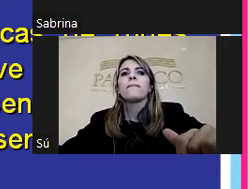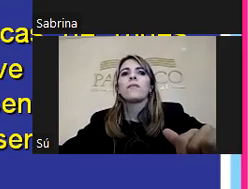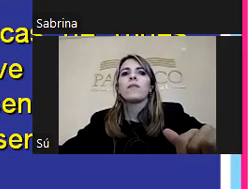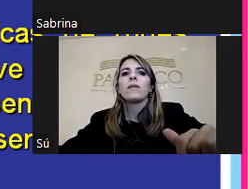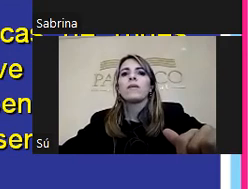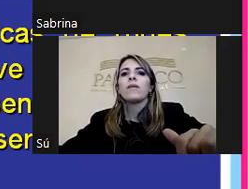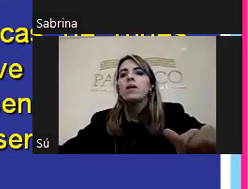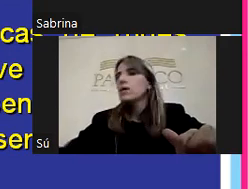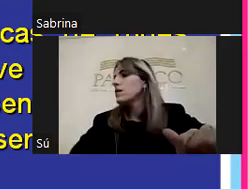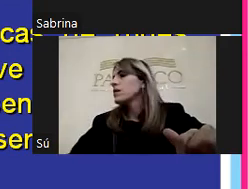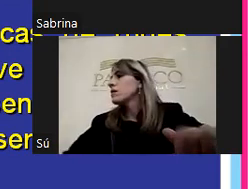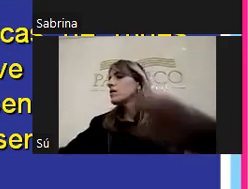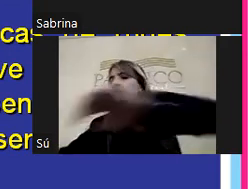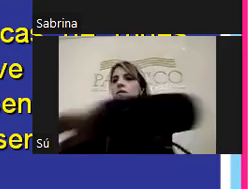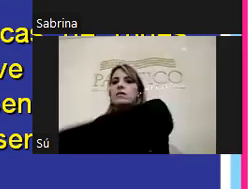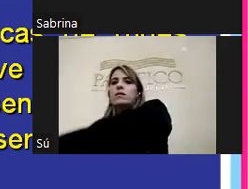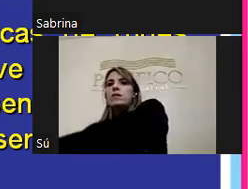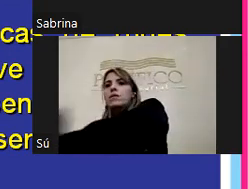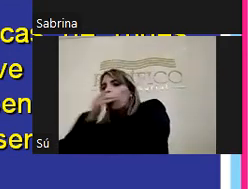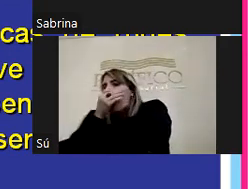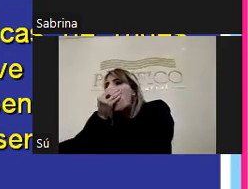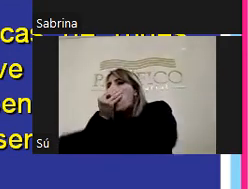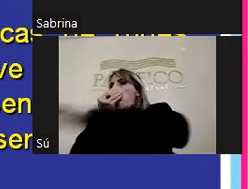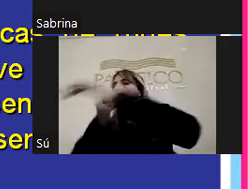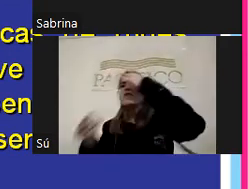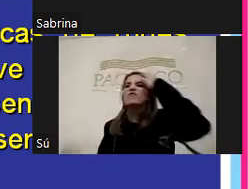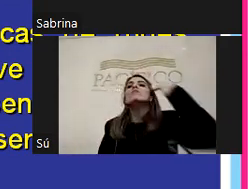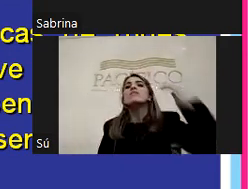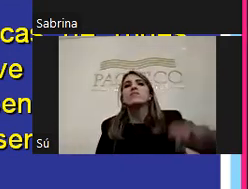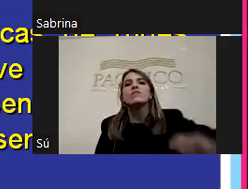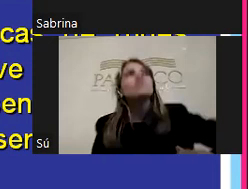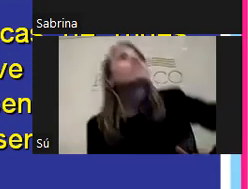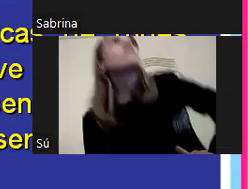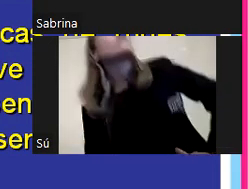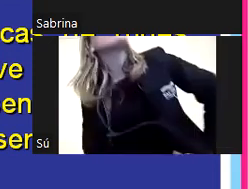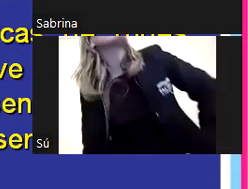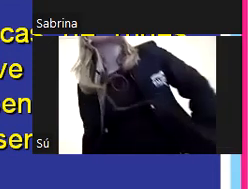E o animal, quando excitado, ele sente prazer na relação sexual.